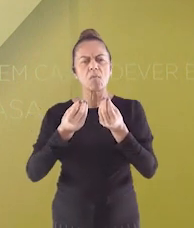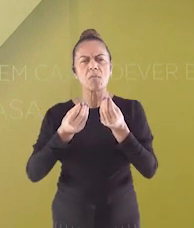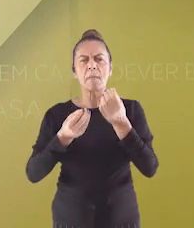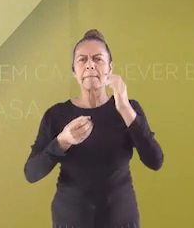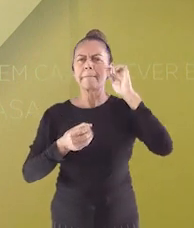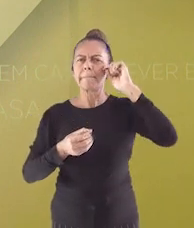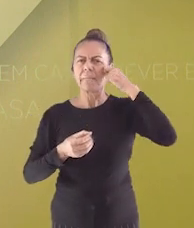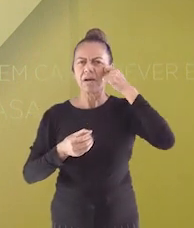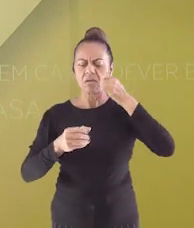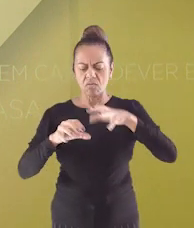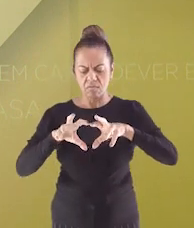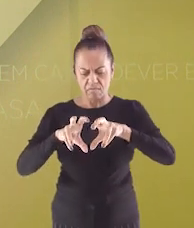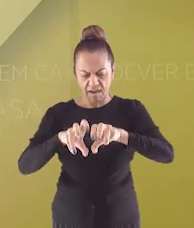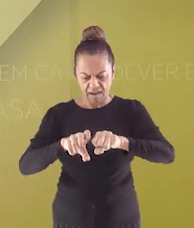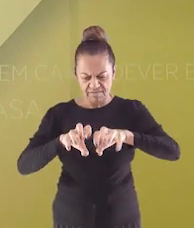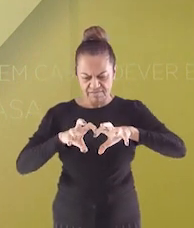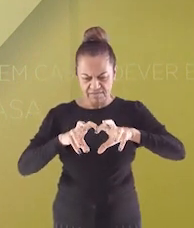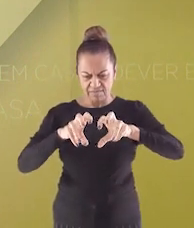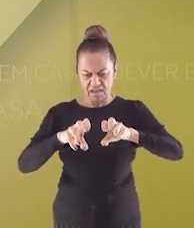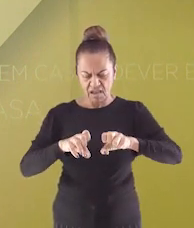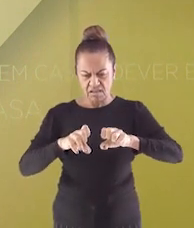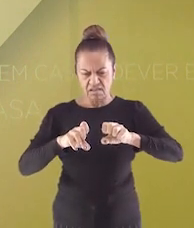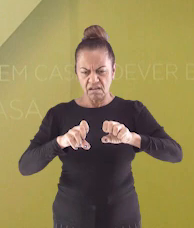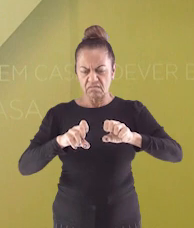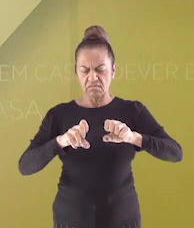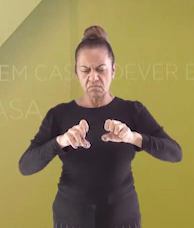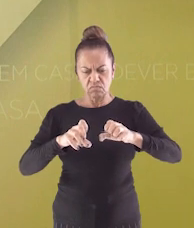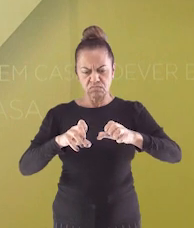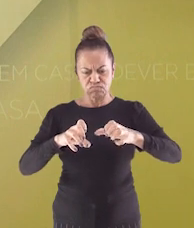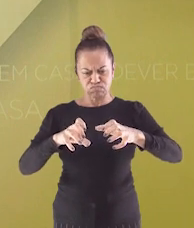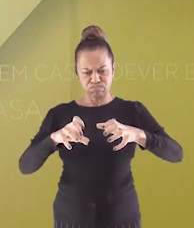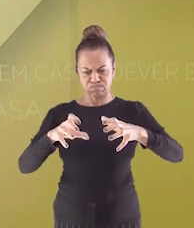Por que ela cresce?